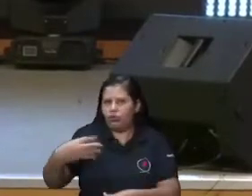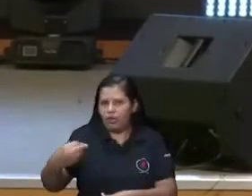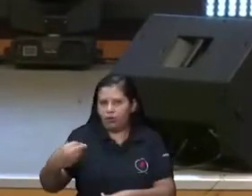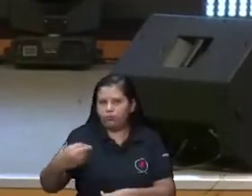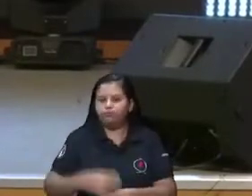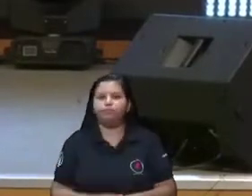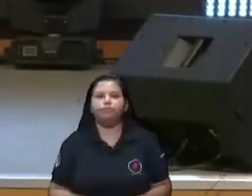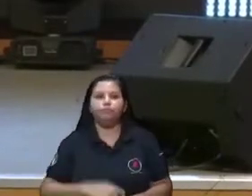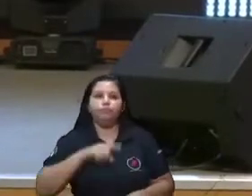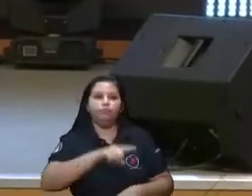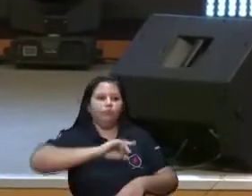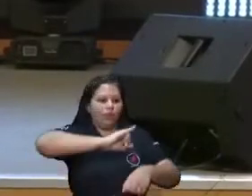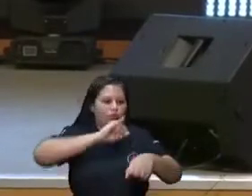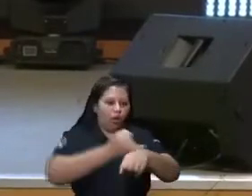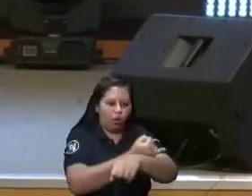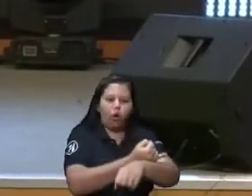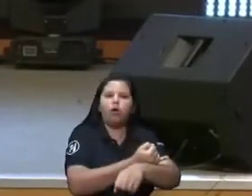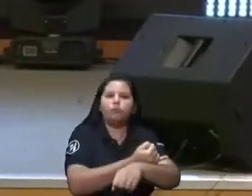Jacó, pai